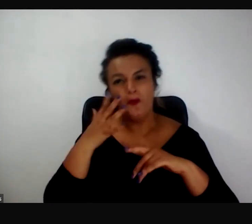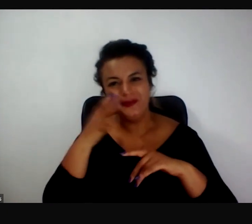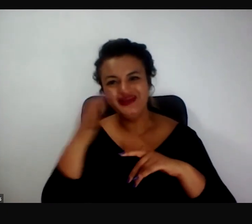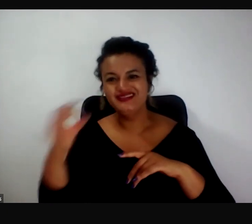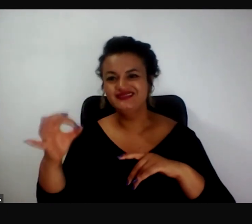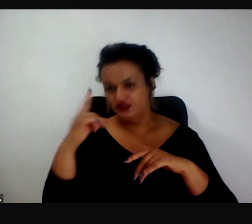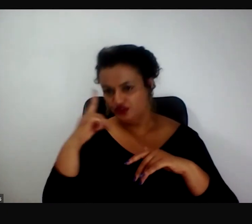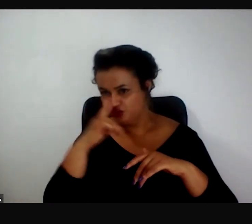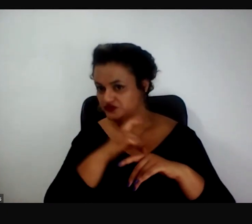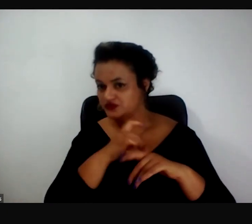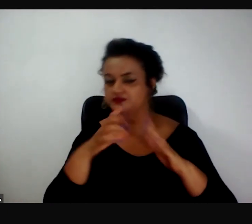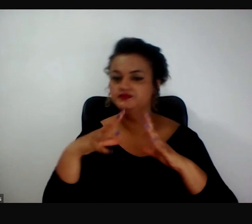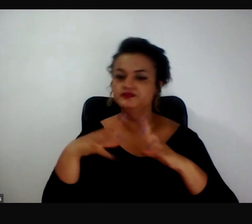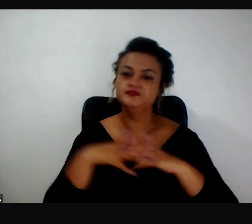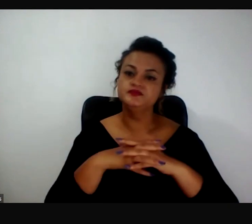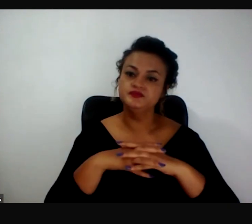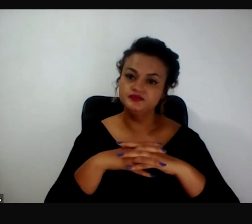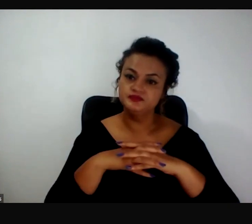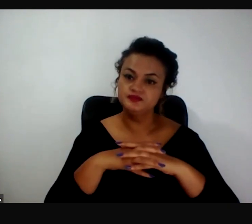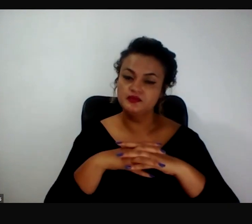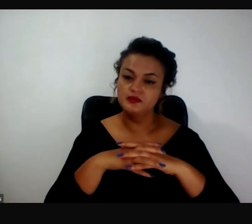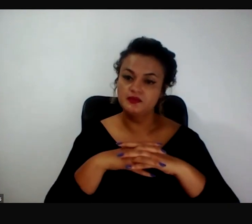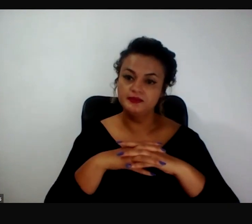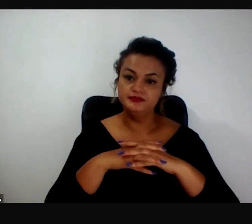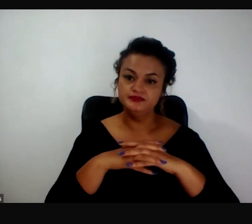do Tribunal Supremo.